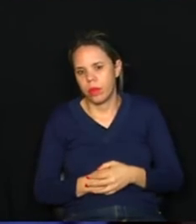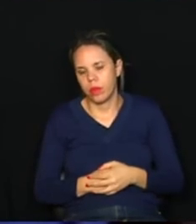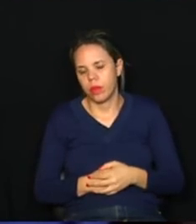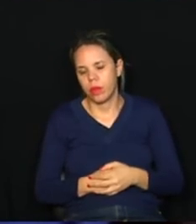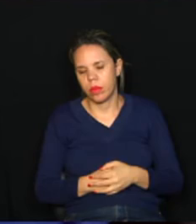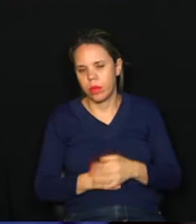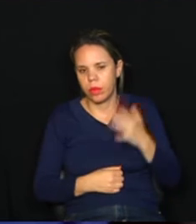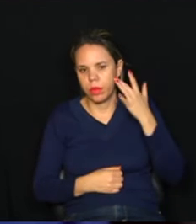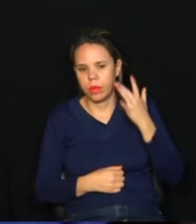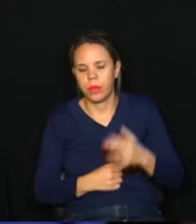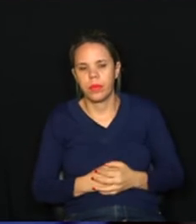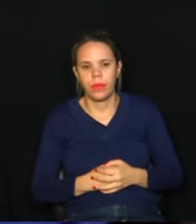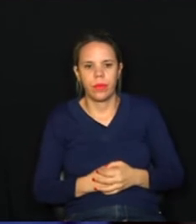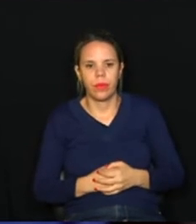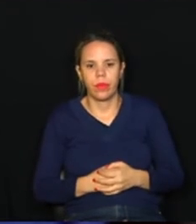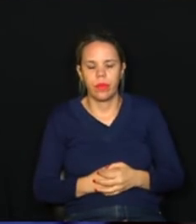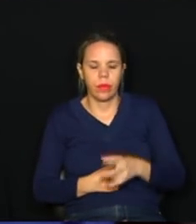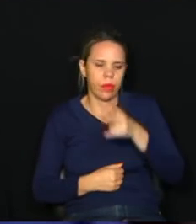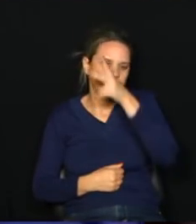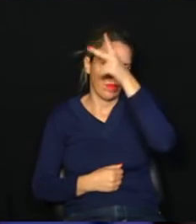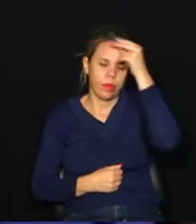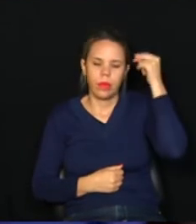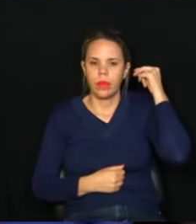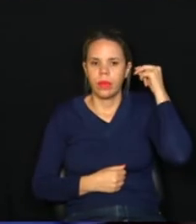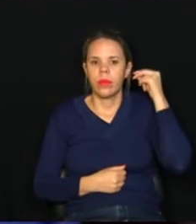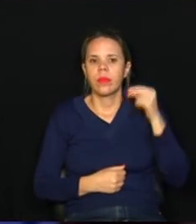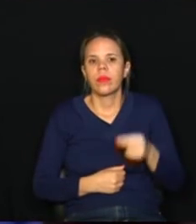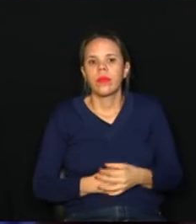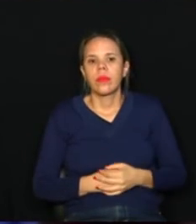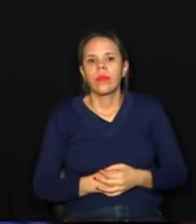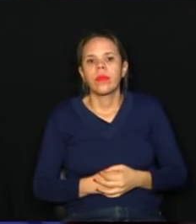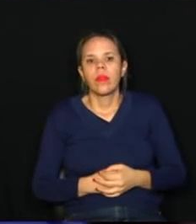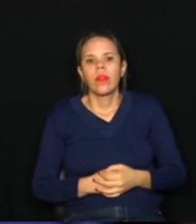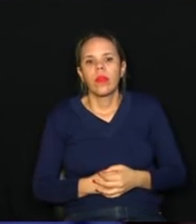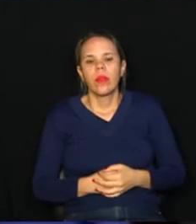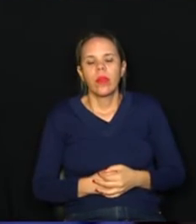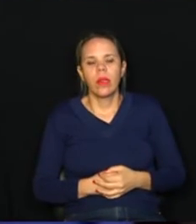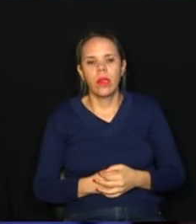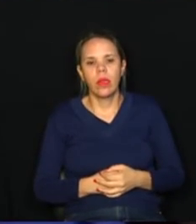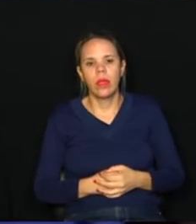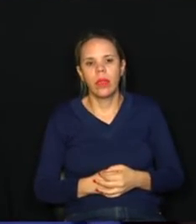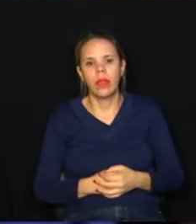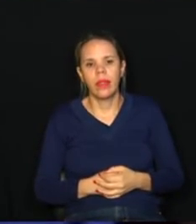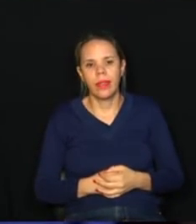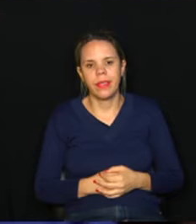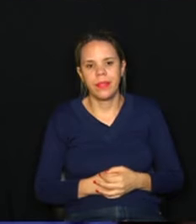Eu acho que a própria Prefeitura, o prefeito tem...